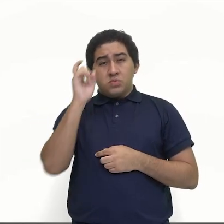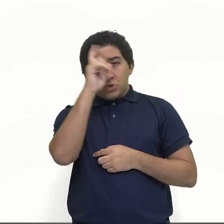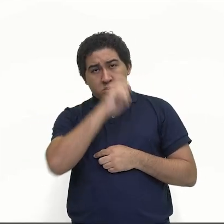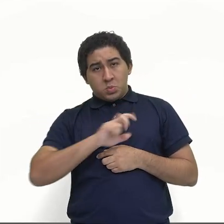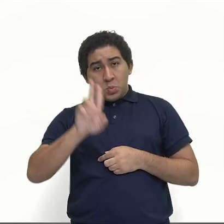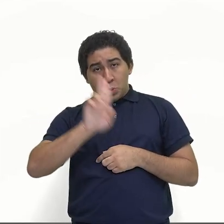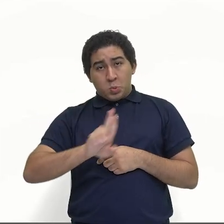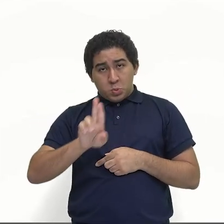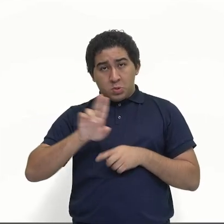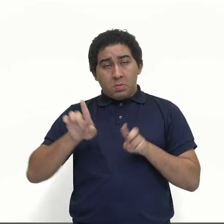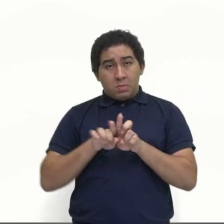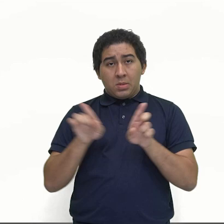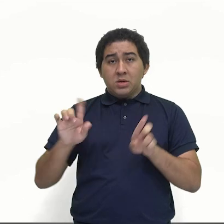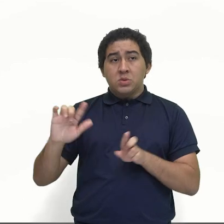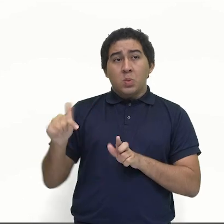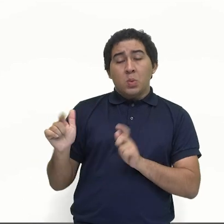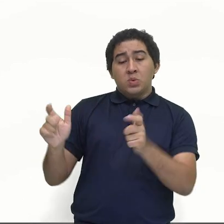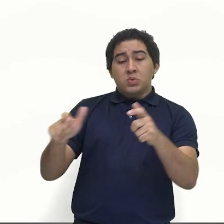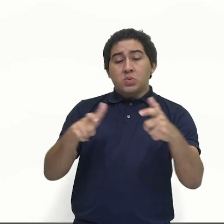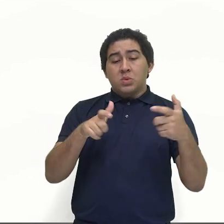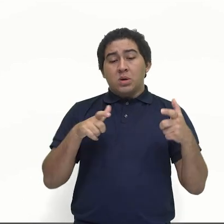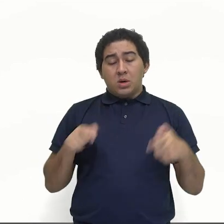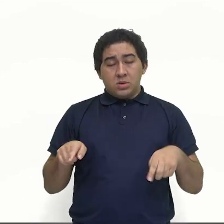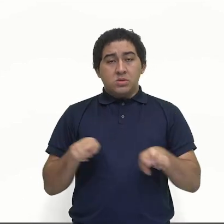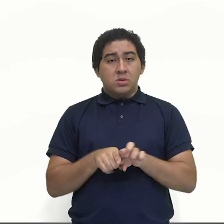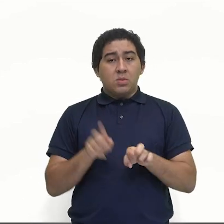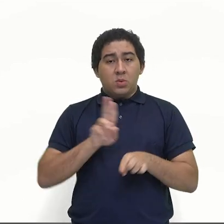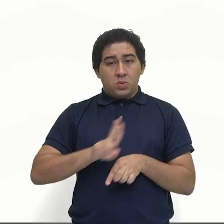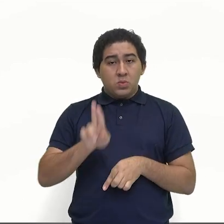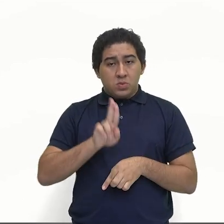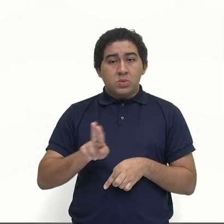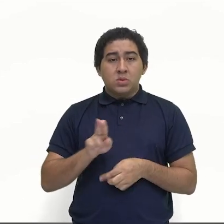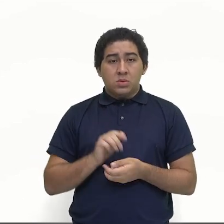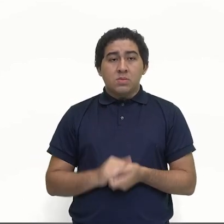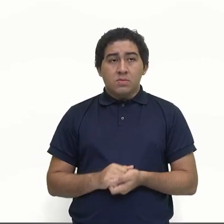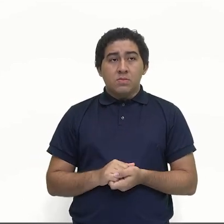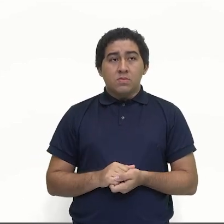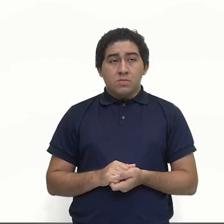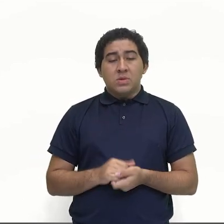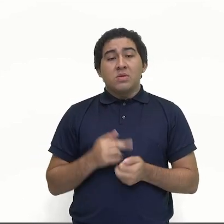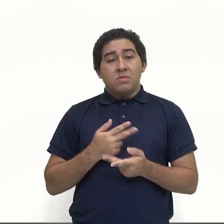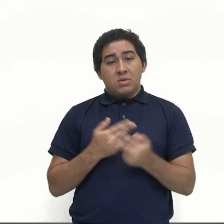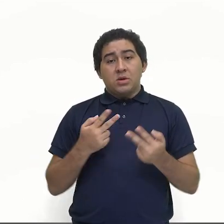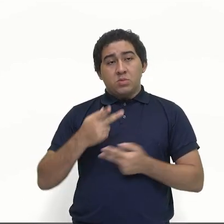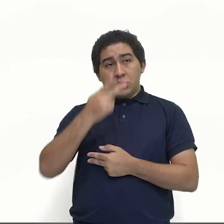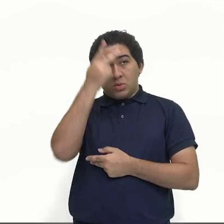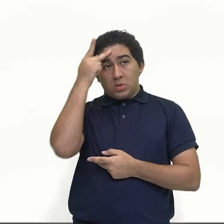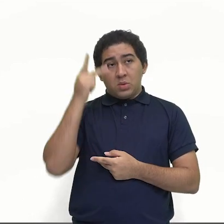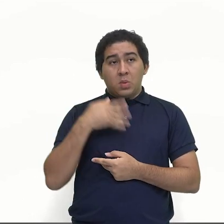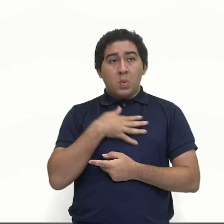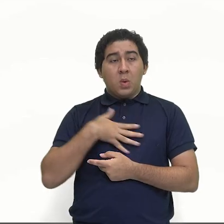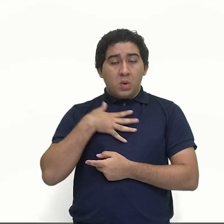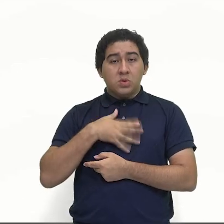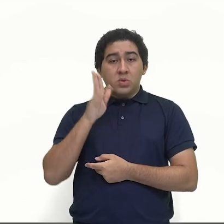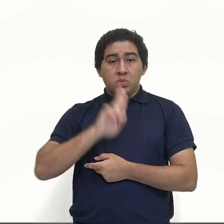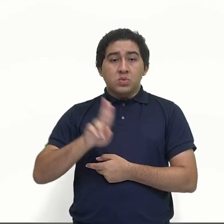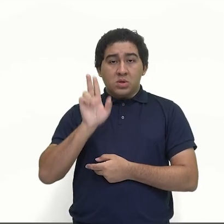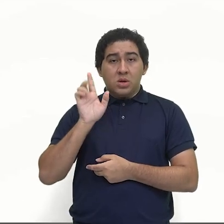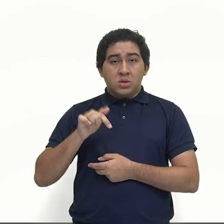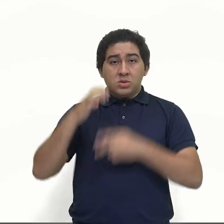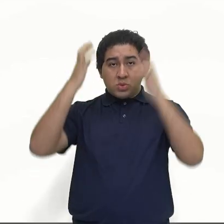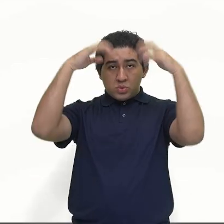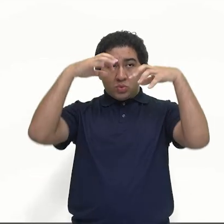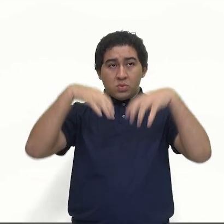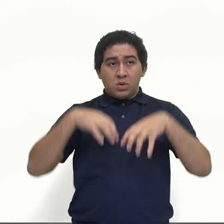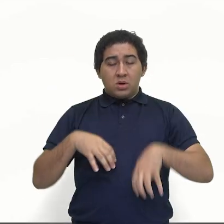em outros lugares do Brasil, eles usam. E muitas pessoas gostam de usar o chuveiro